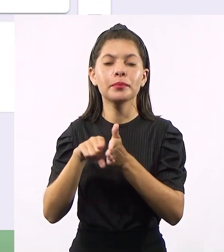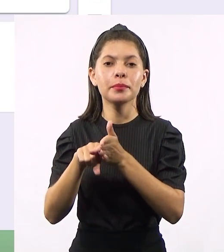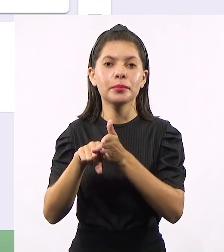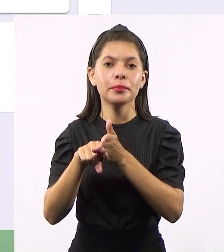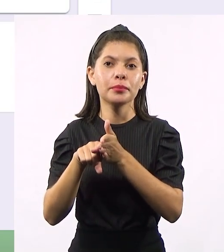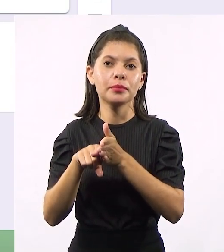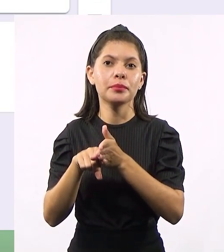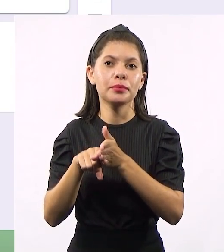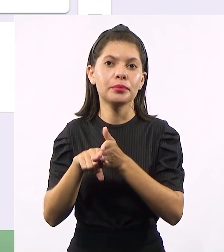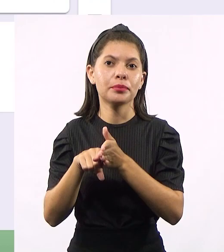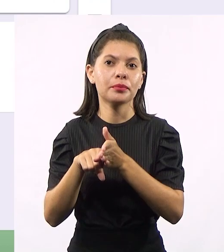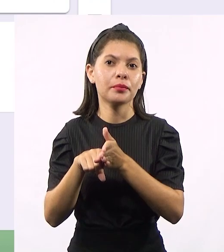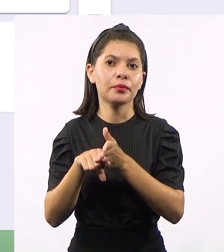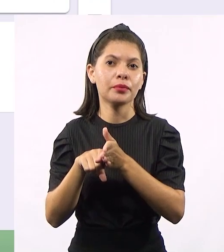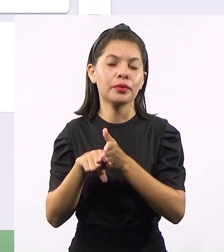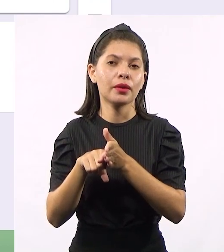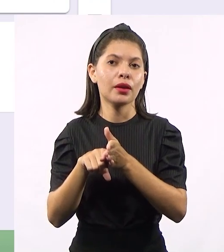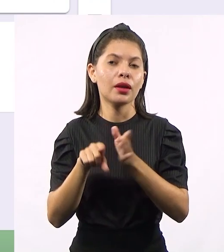perfil